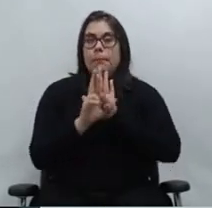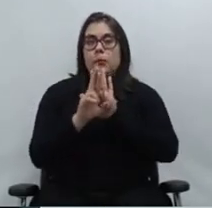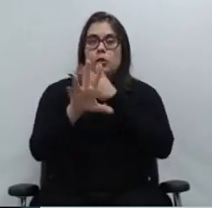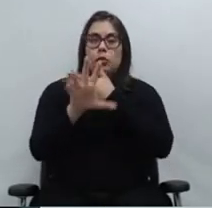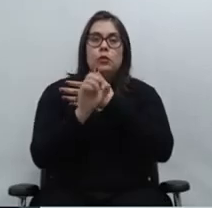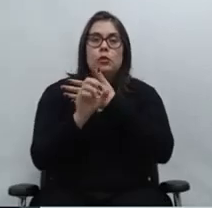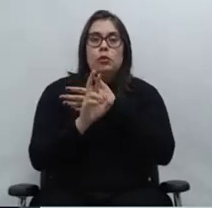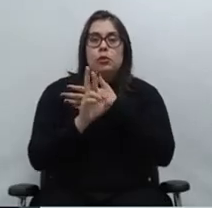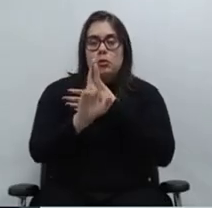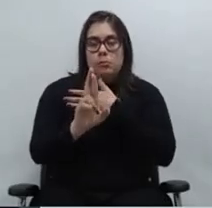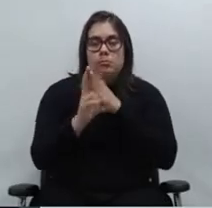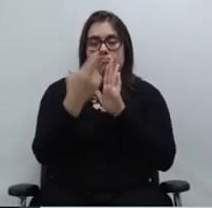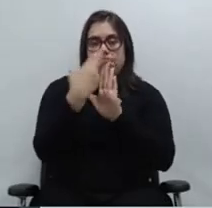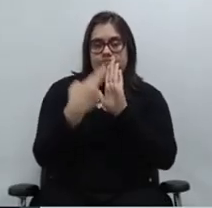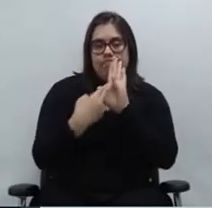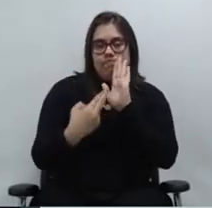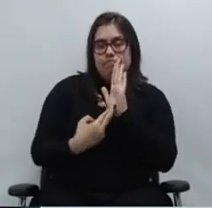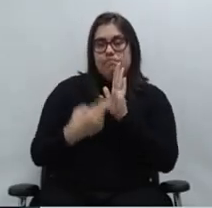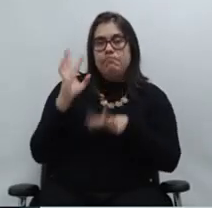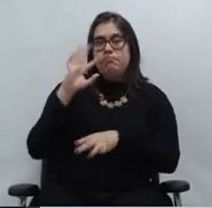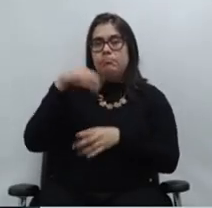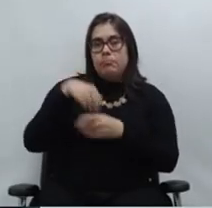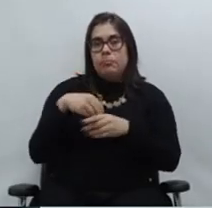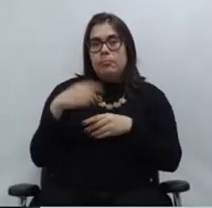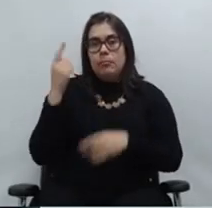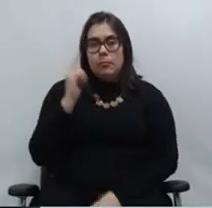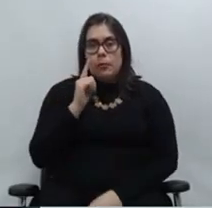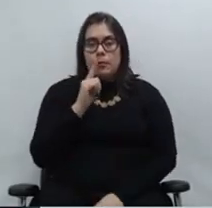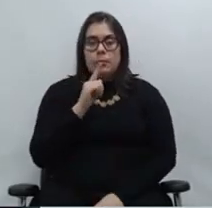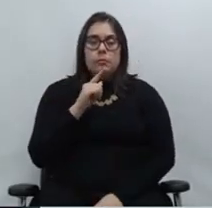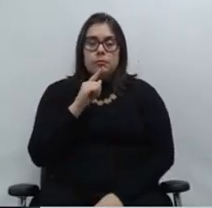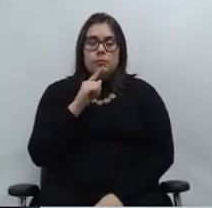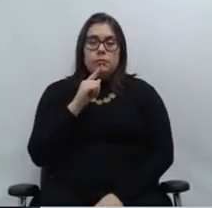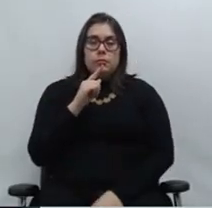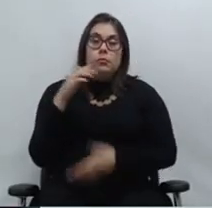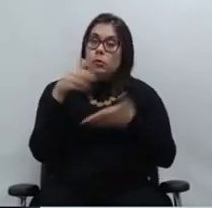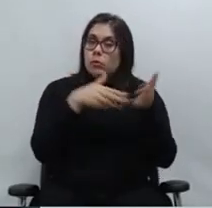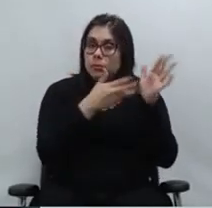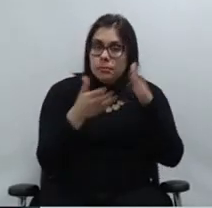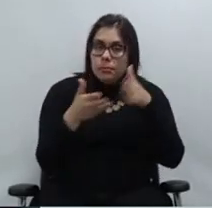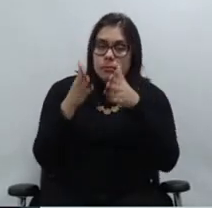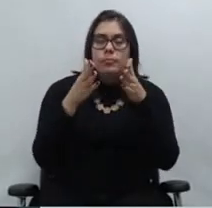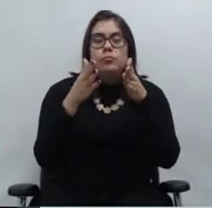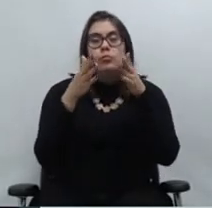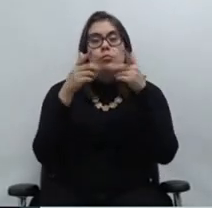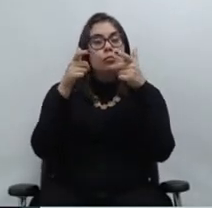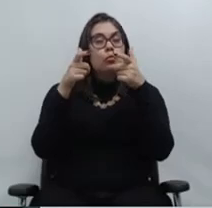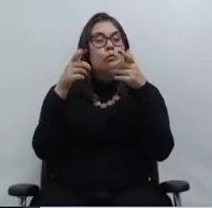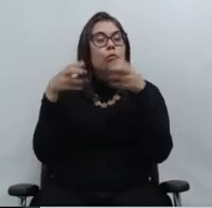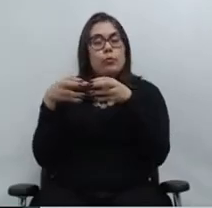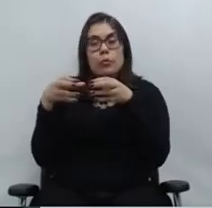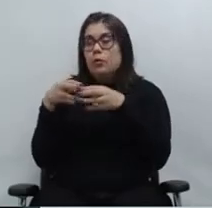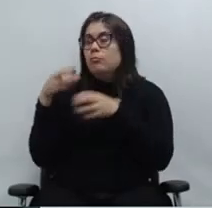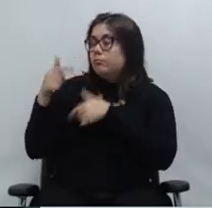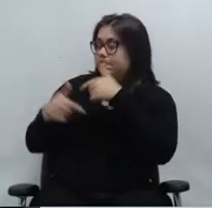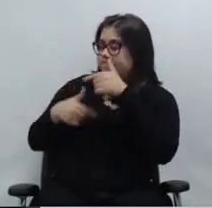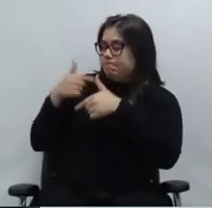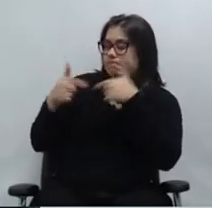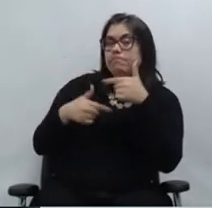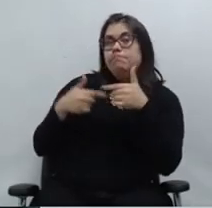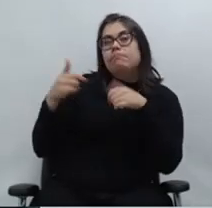à alteração da normativa interna necessária para contemplá-las. Encaminho ainda que o grupo de trabalho estabeleça a estratégia